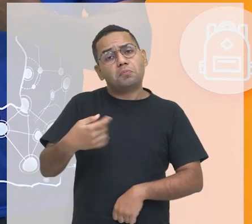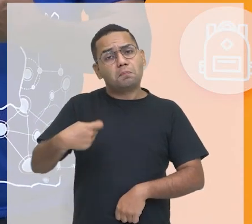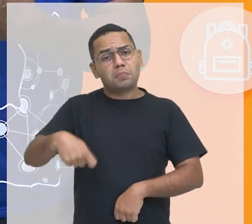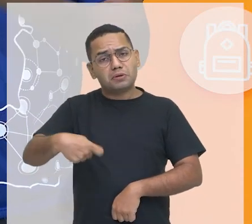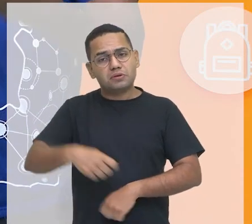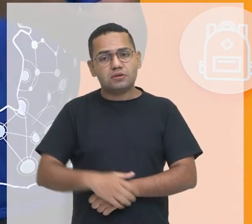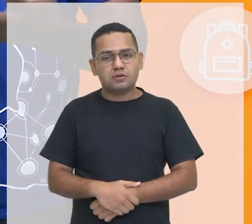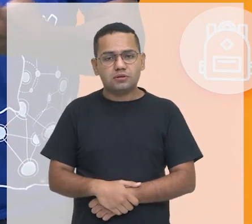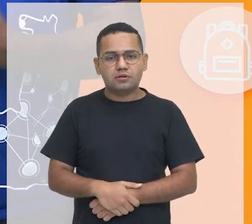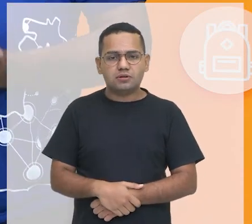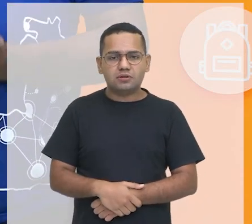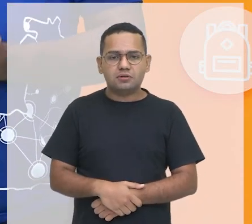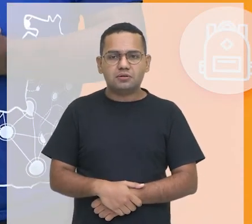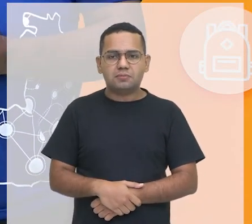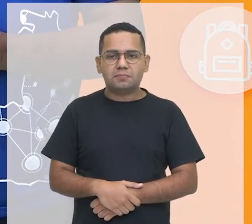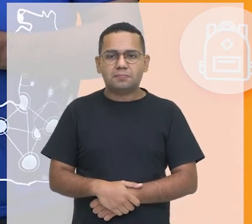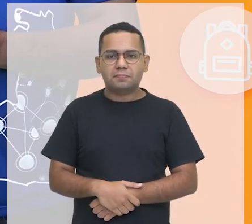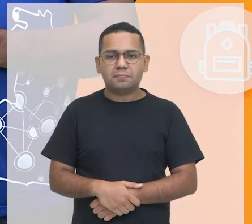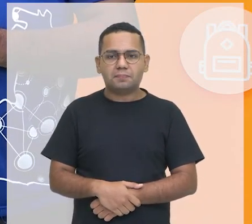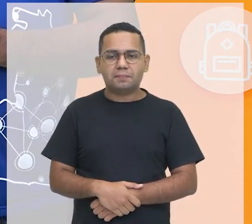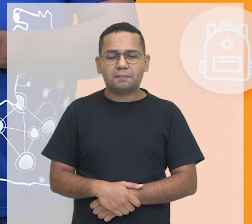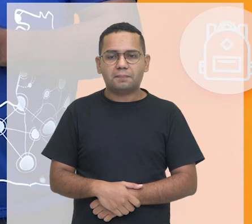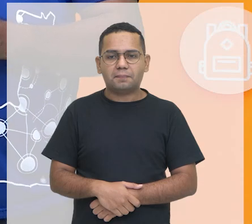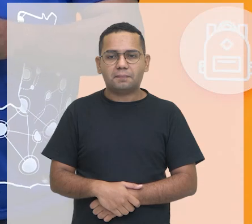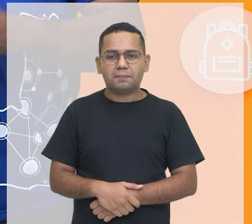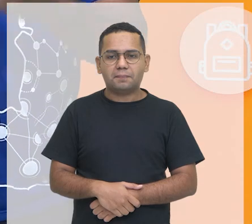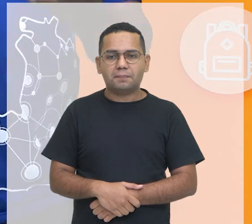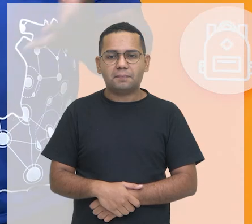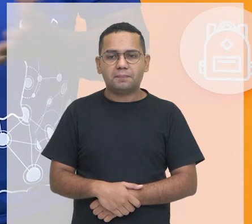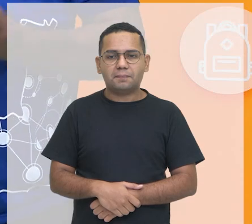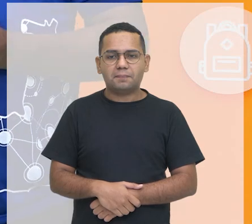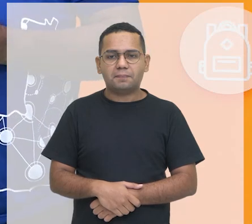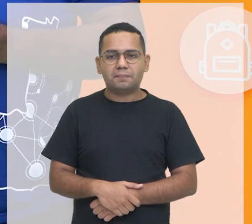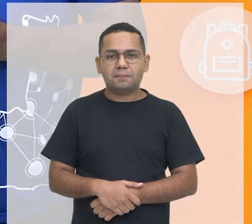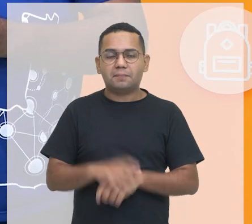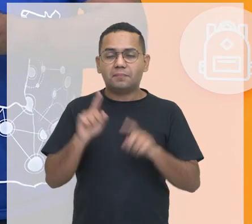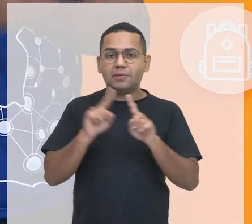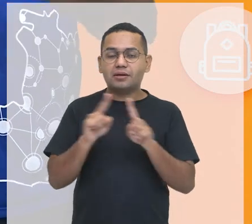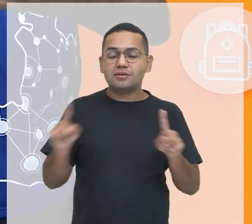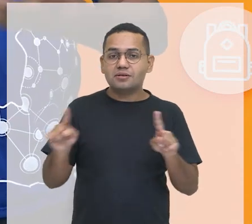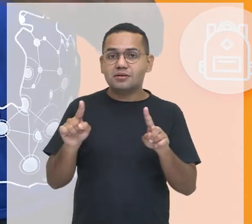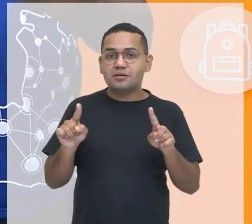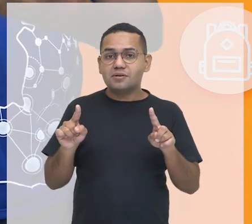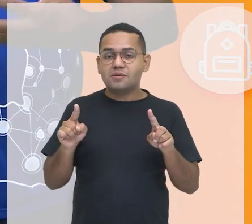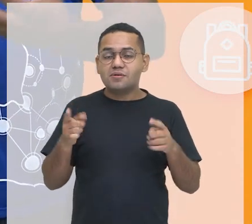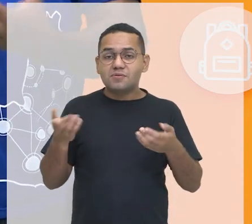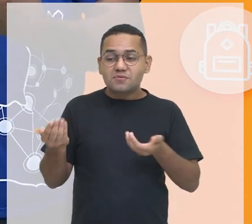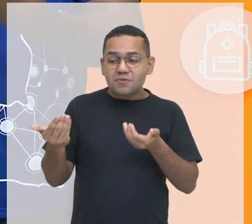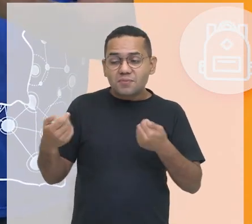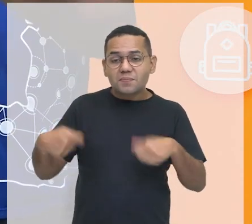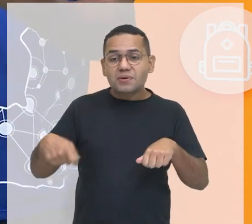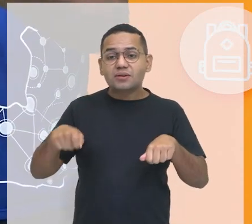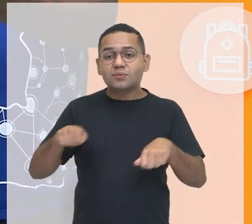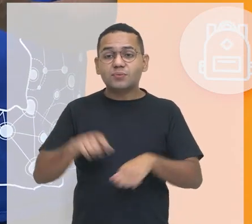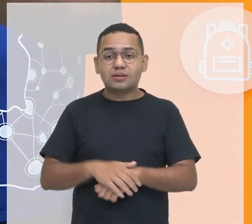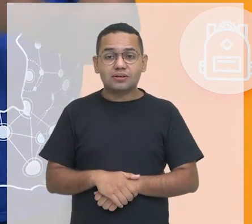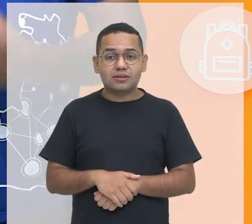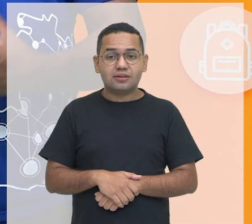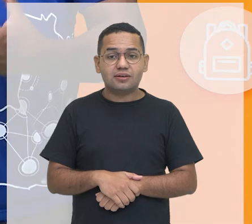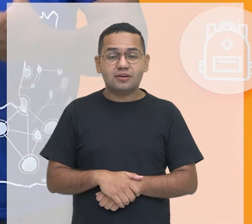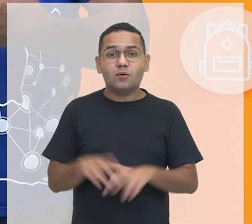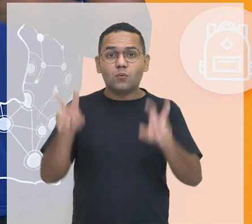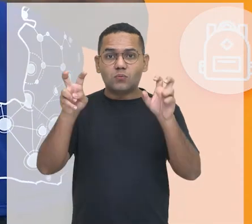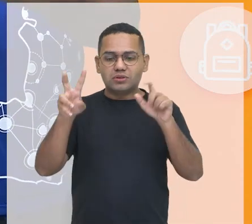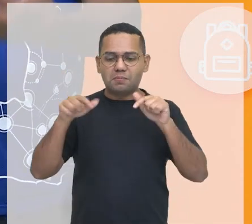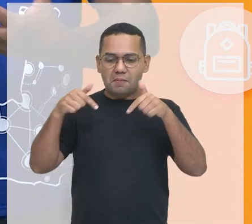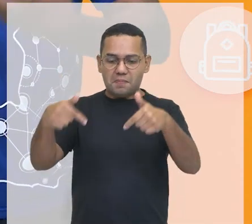voltar a ter utopias. Né? Nós estamos vivendo uma distopia, né? Voltar a ter utopia, ter uma causa para ele